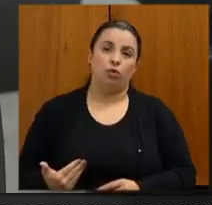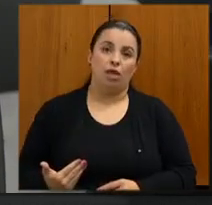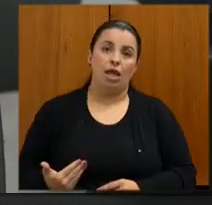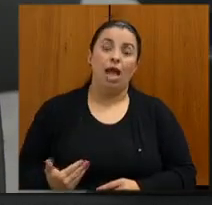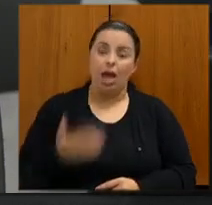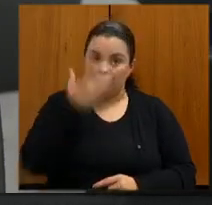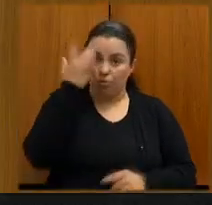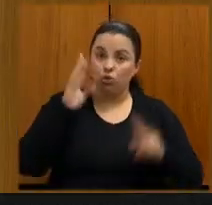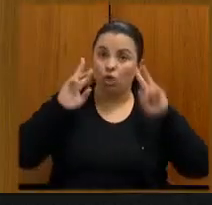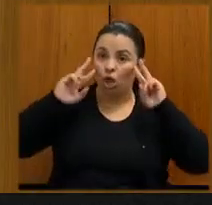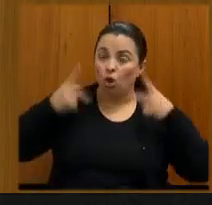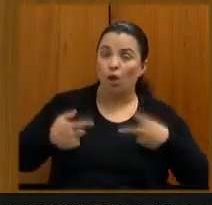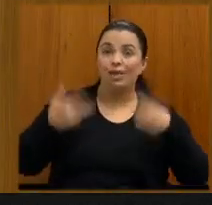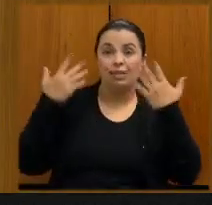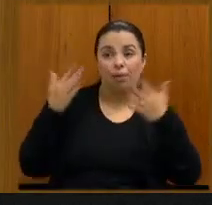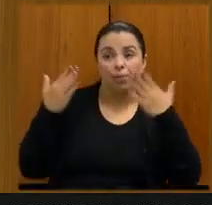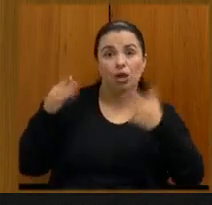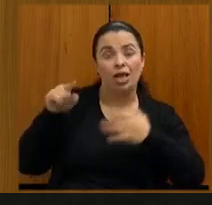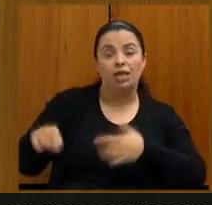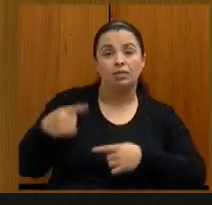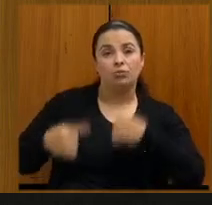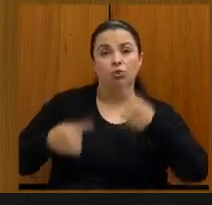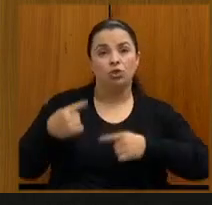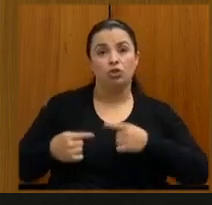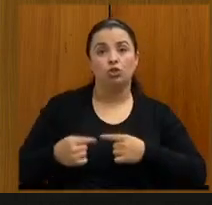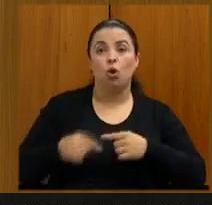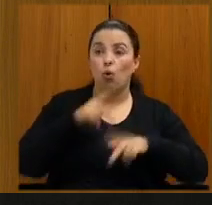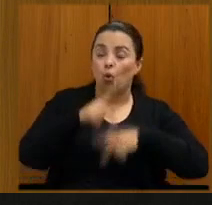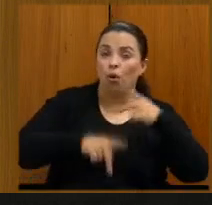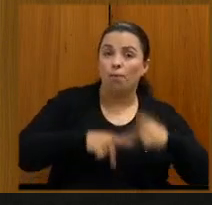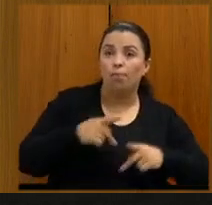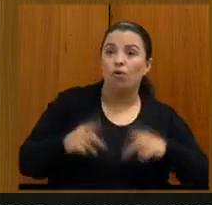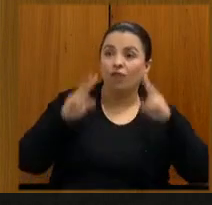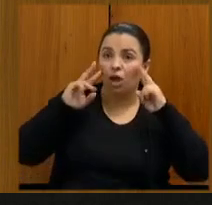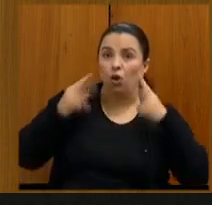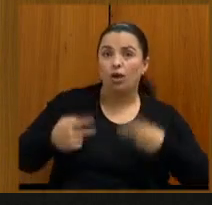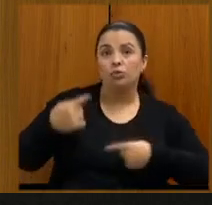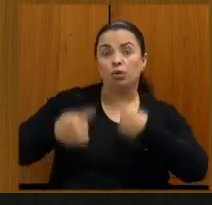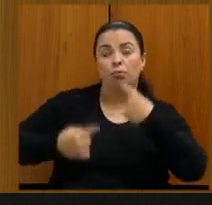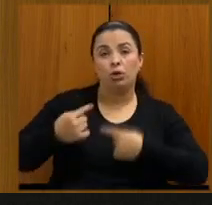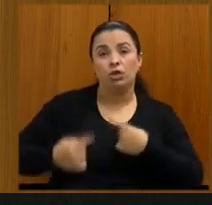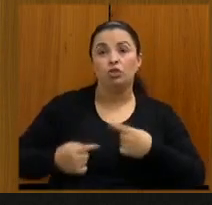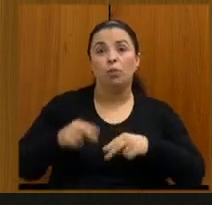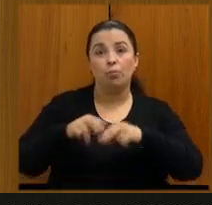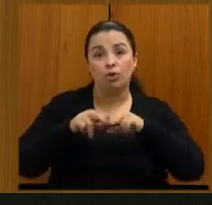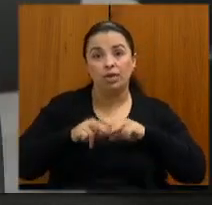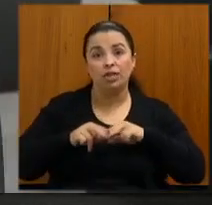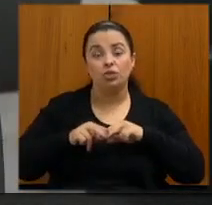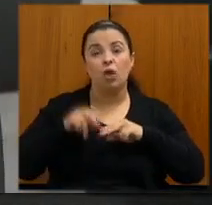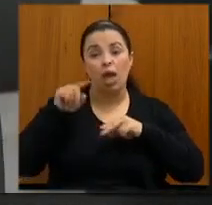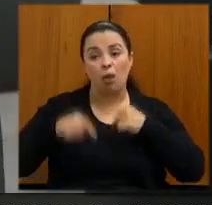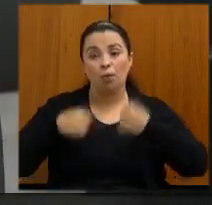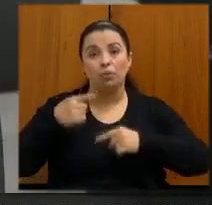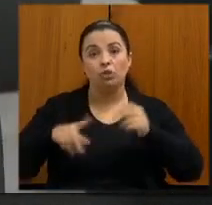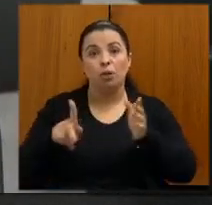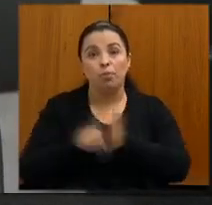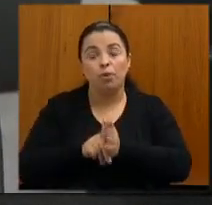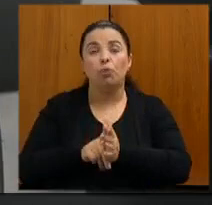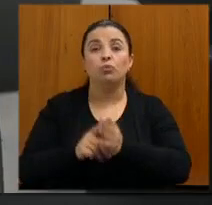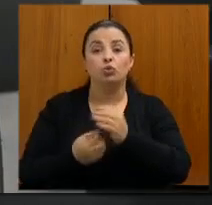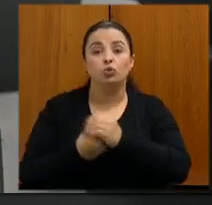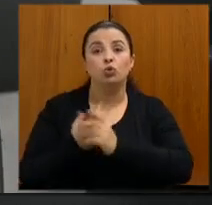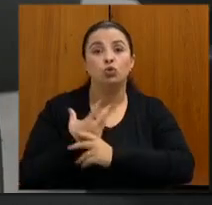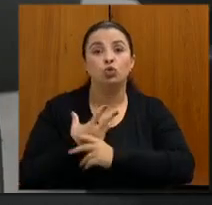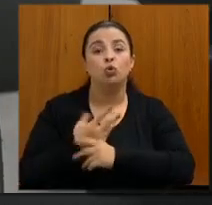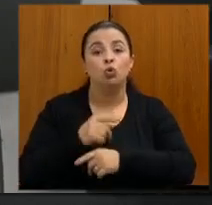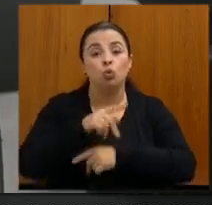é histórico isso não é o povo aplaude de uma política Porque ela foi construída por eles então por nós